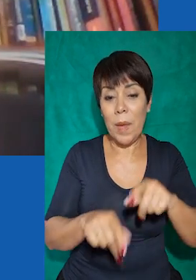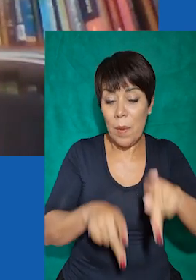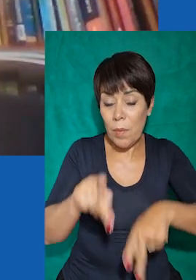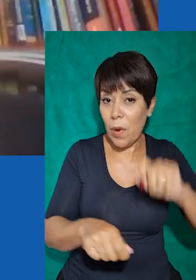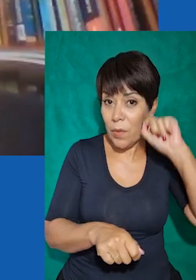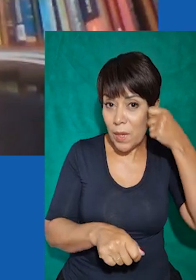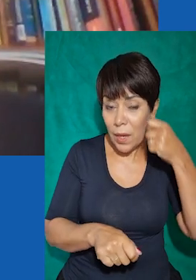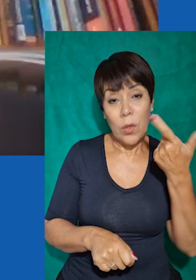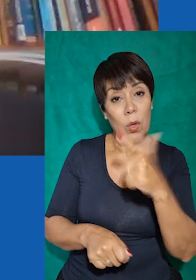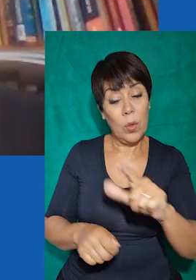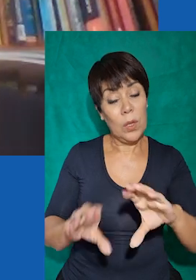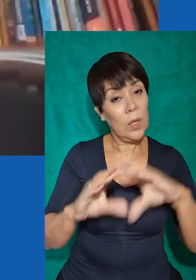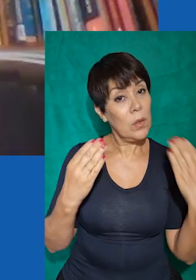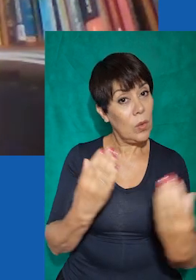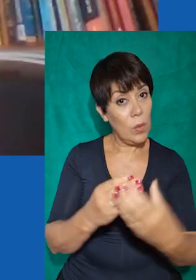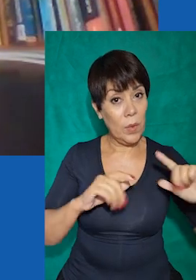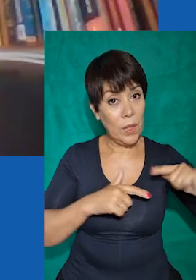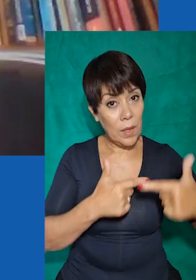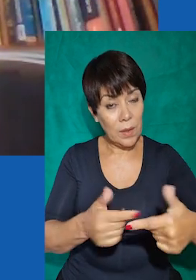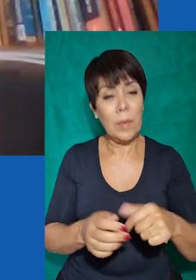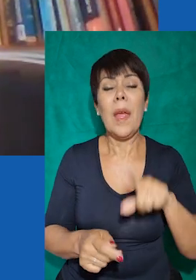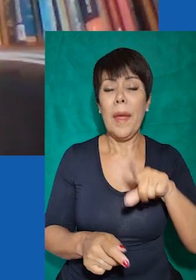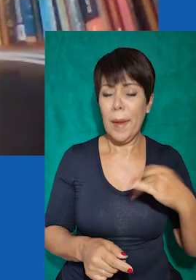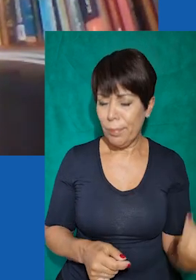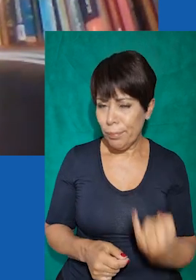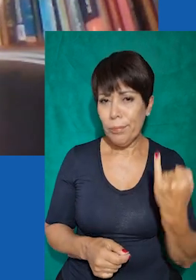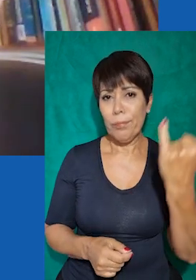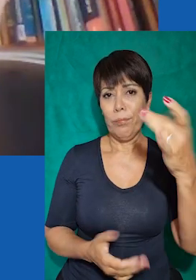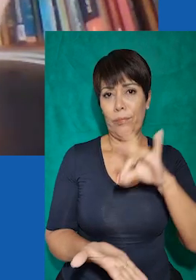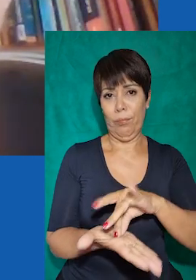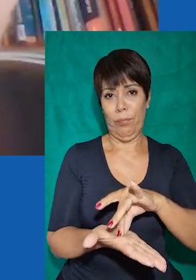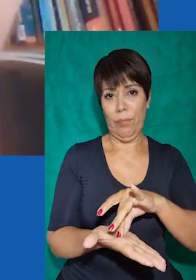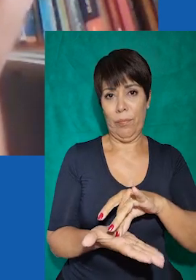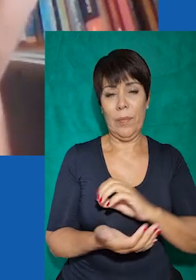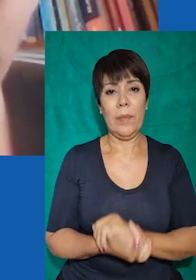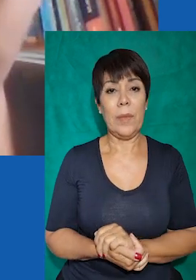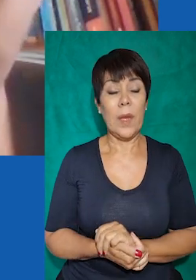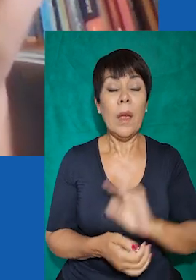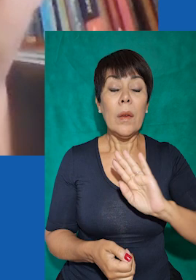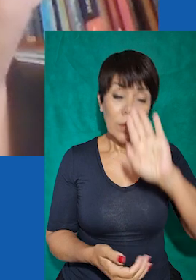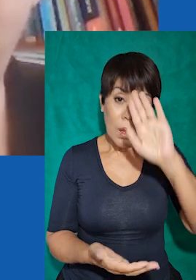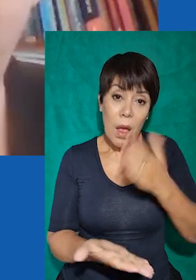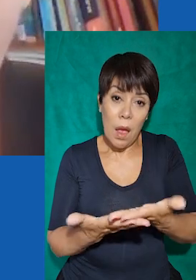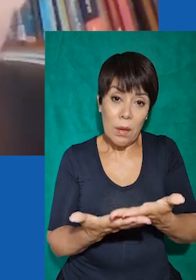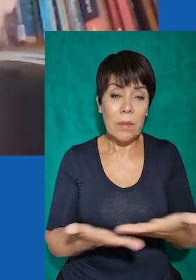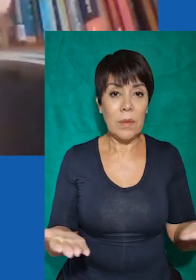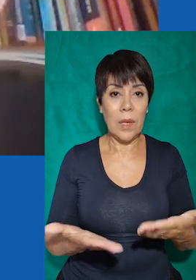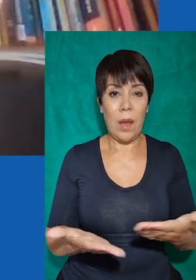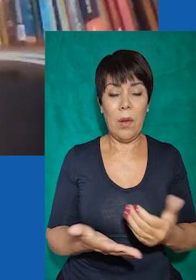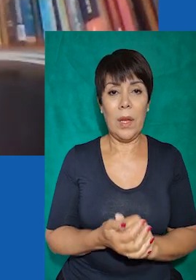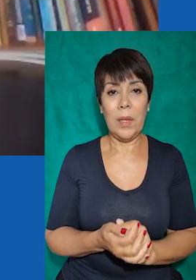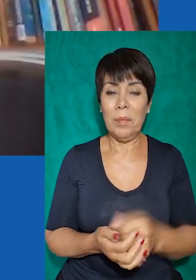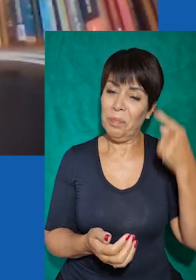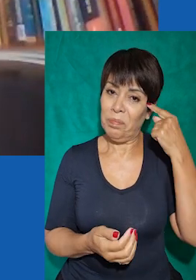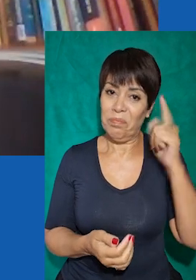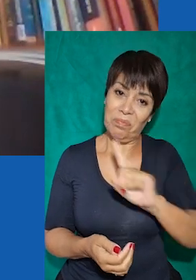e outras comunidades tradicionais. Isso é de extrema relevância. Eu acho que agora, pensando que ela vai